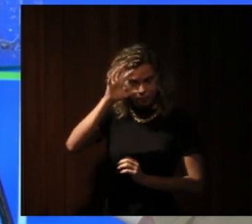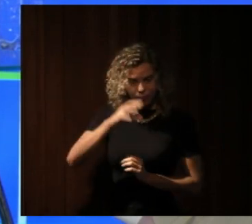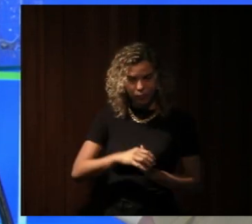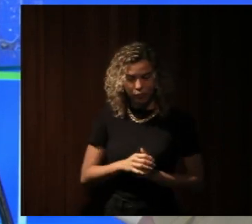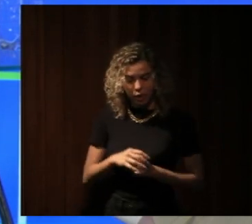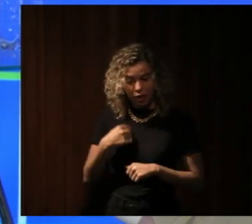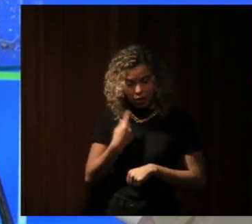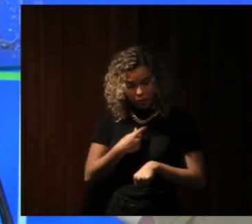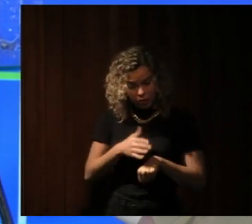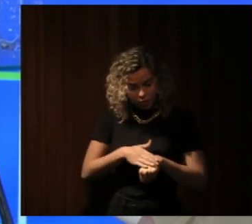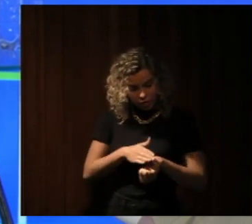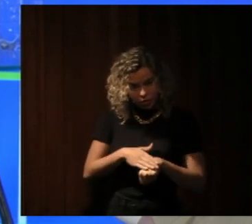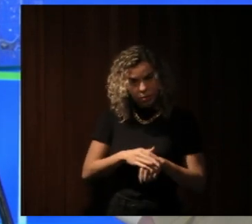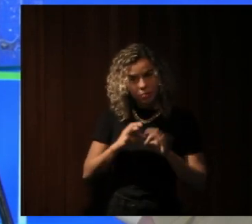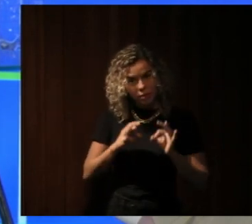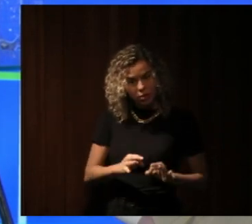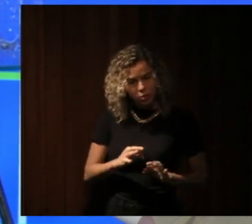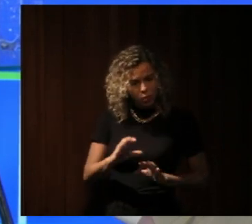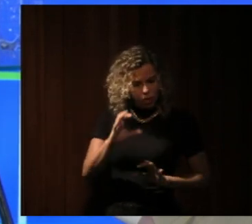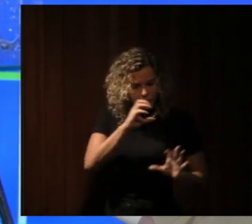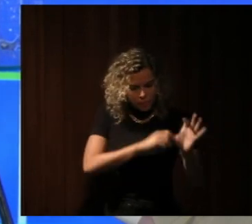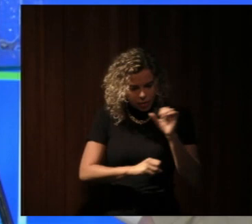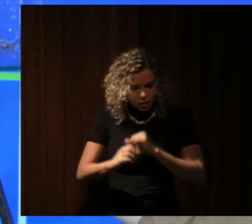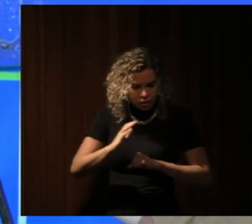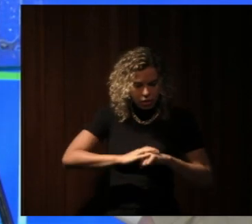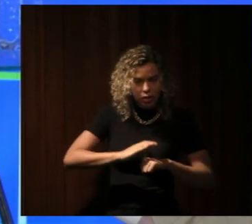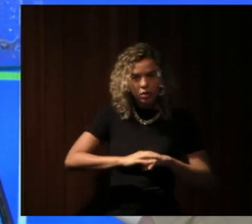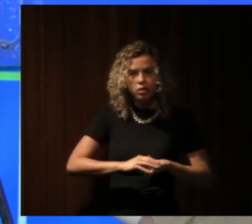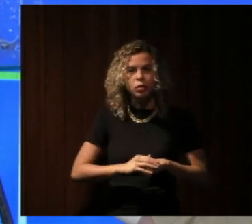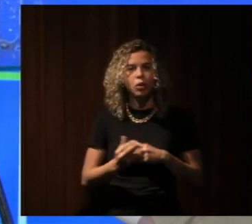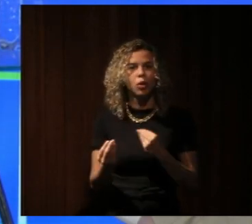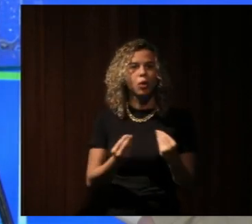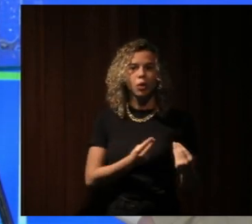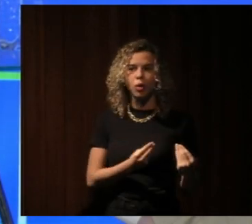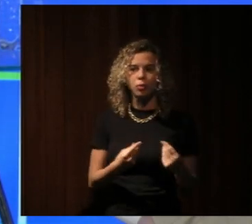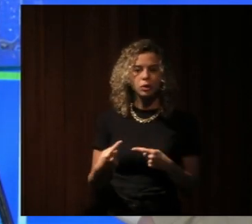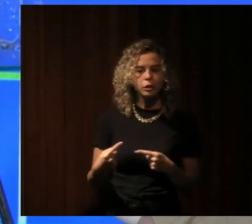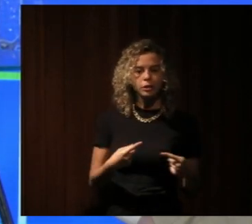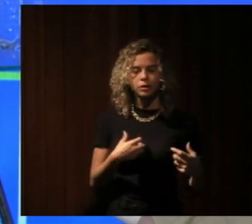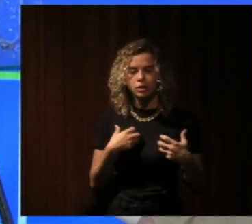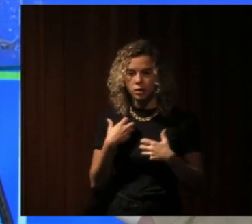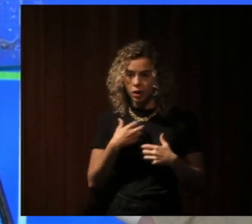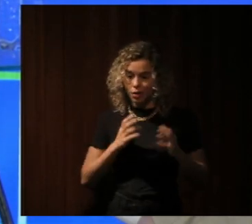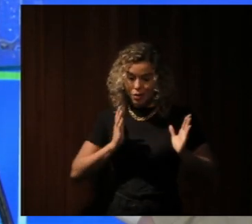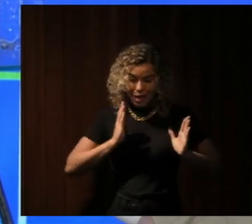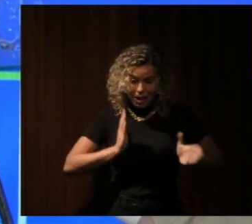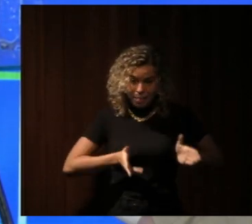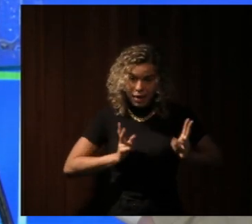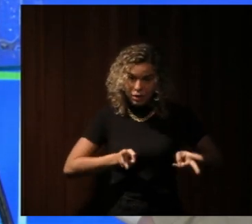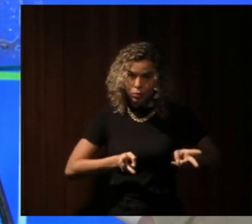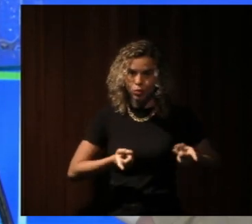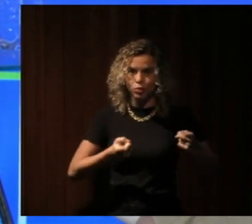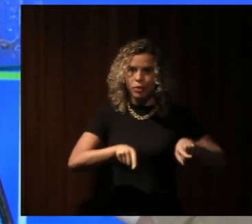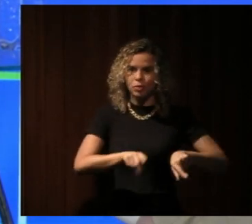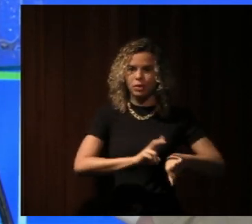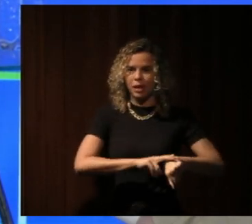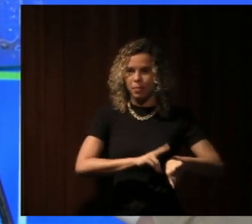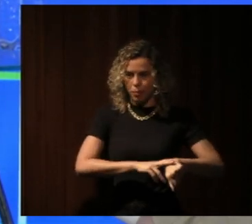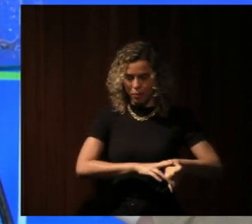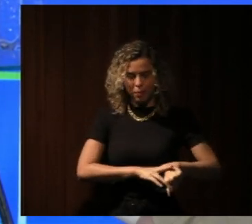assim a gente realmente foi aprendendo foi lidando com esses dilemas durante a a cobertura